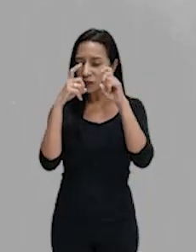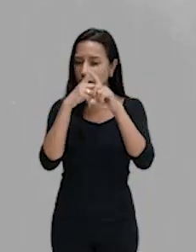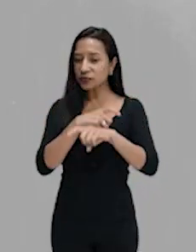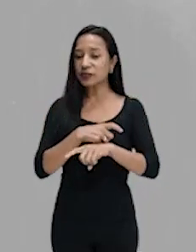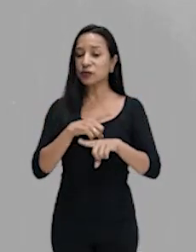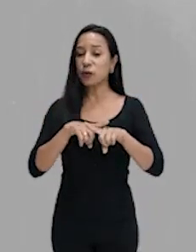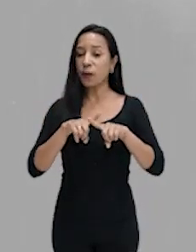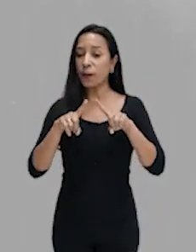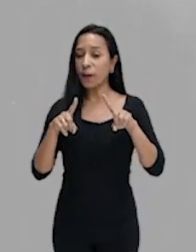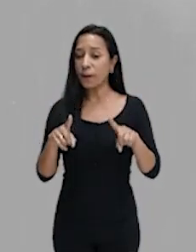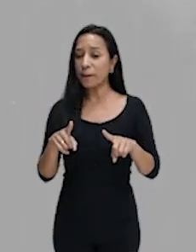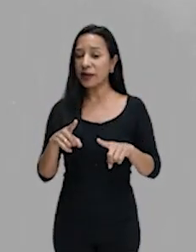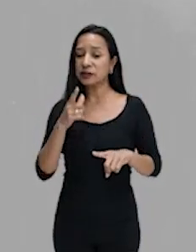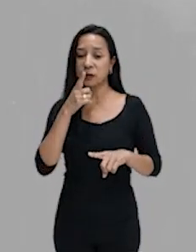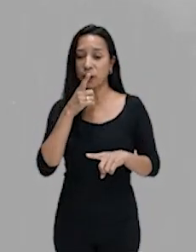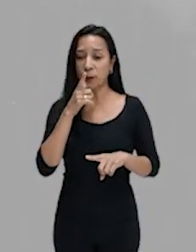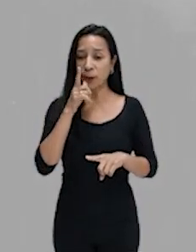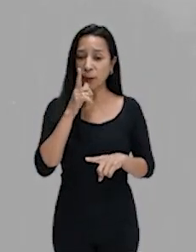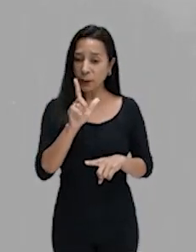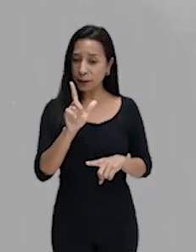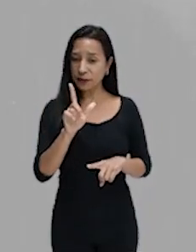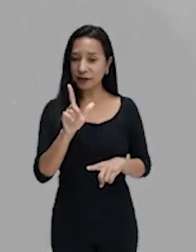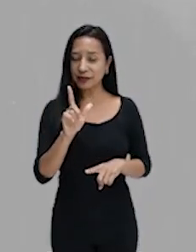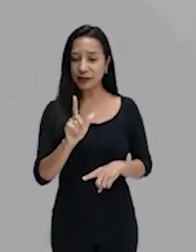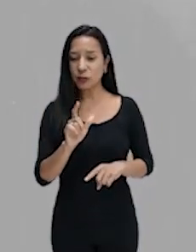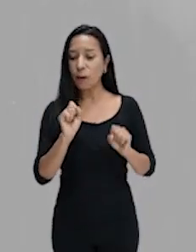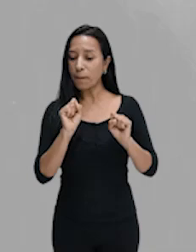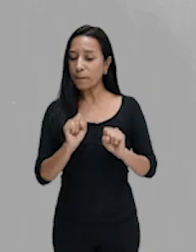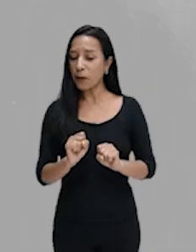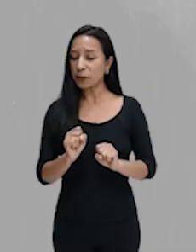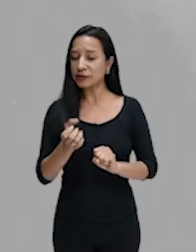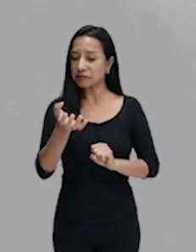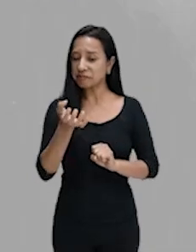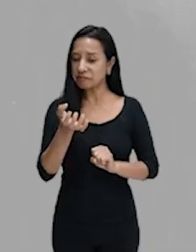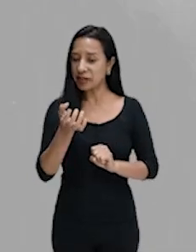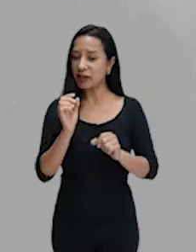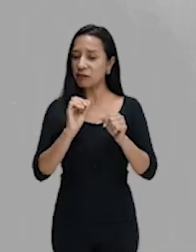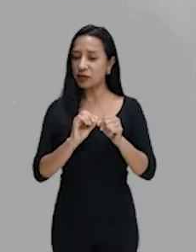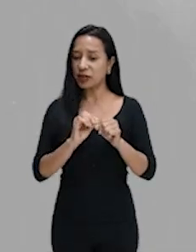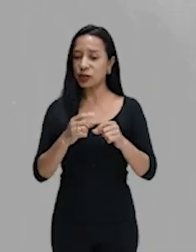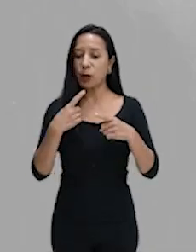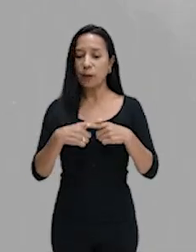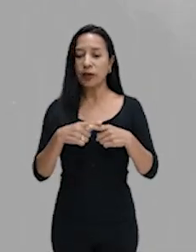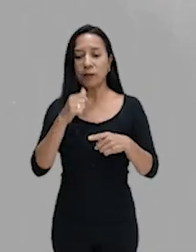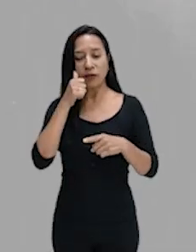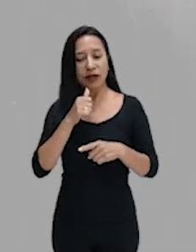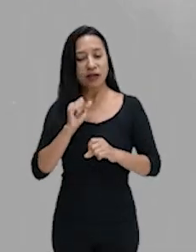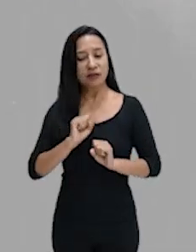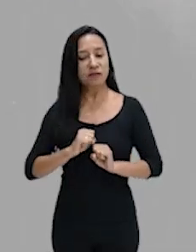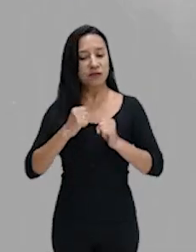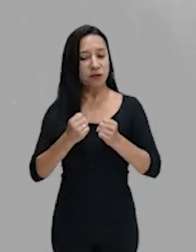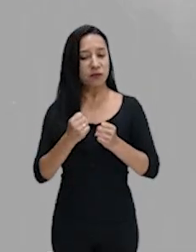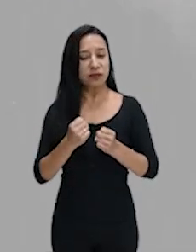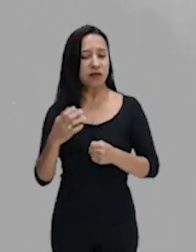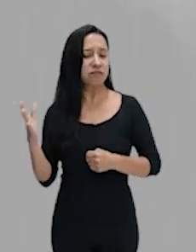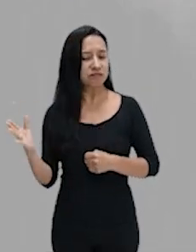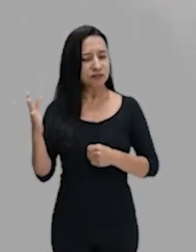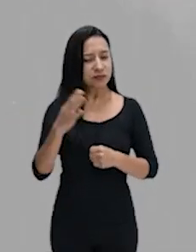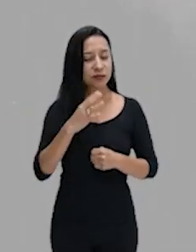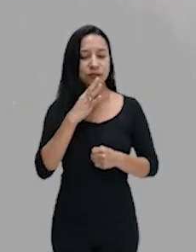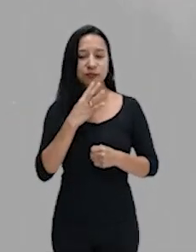que provou para todo mundo que quando a gente quer, a gente pode, a gente faz, né? Porque a mulher tem muita força. Bora conhecer a Frida